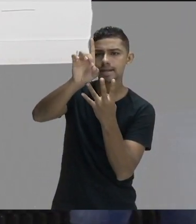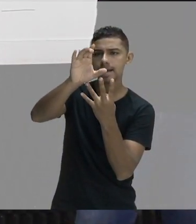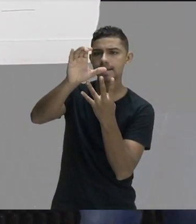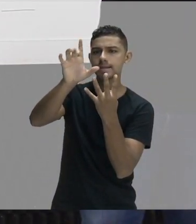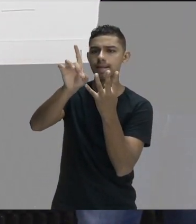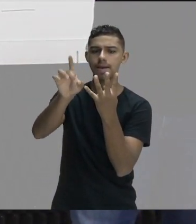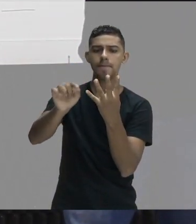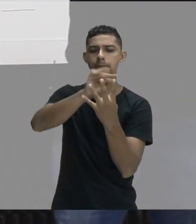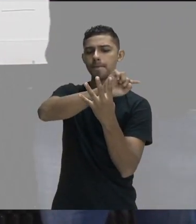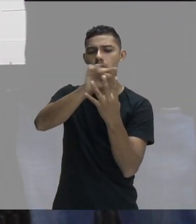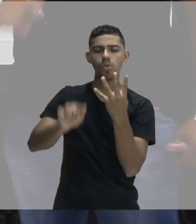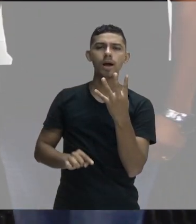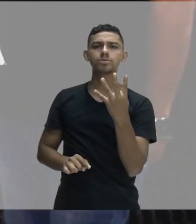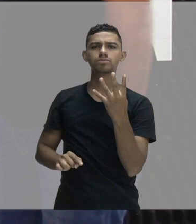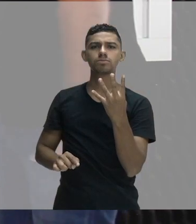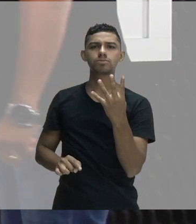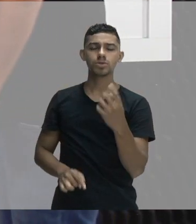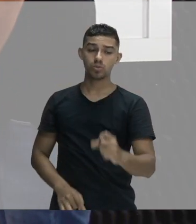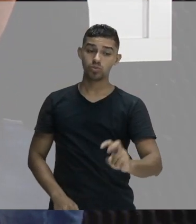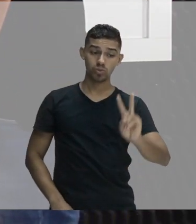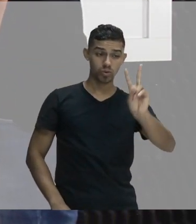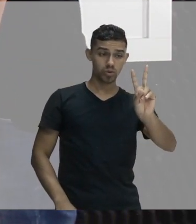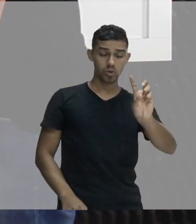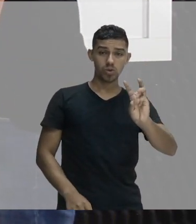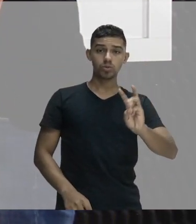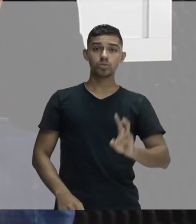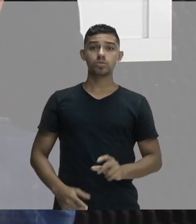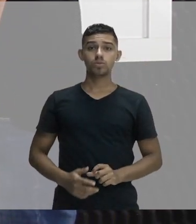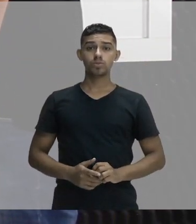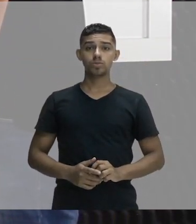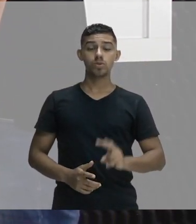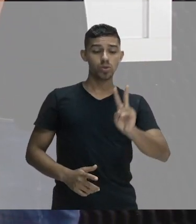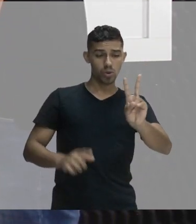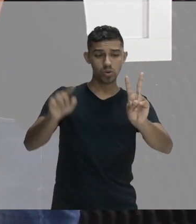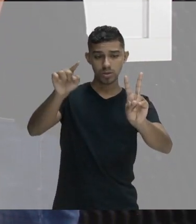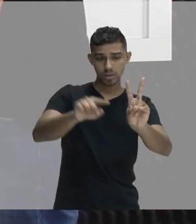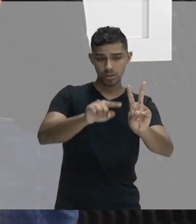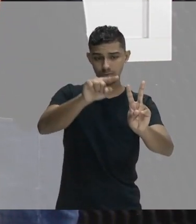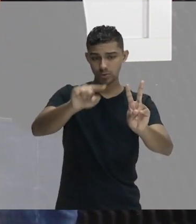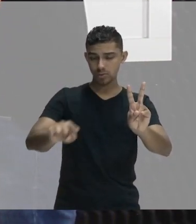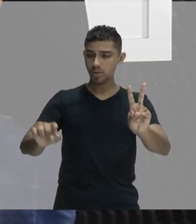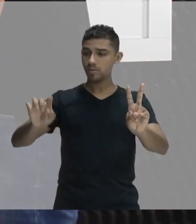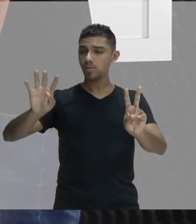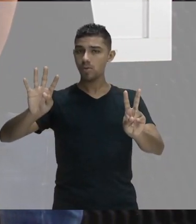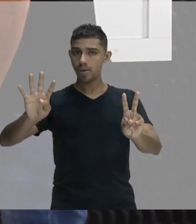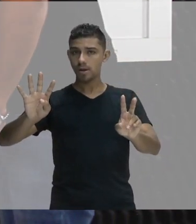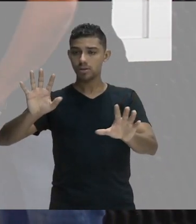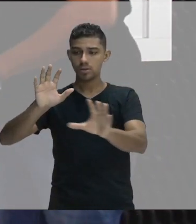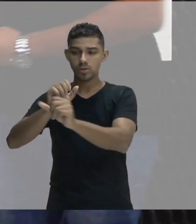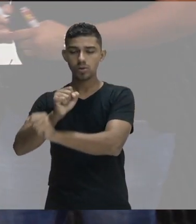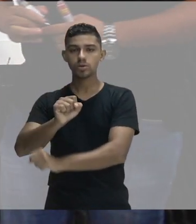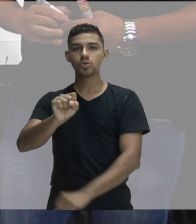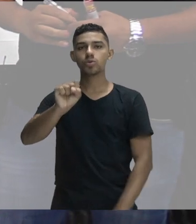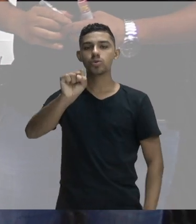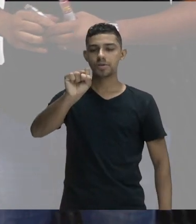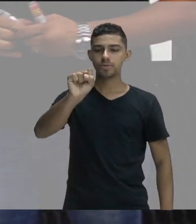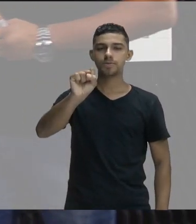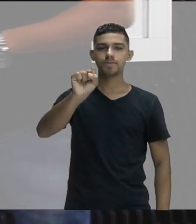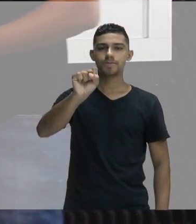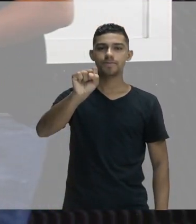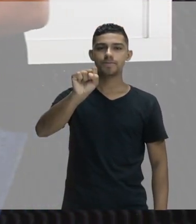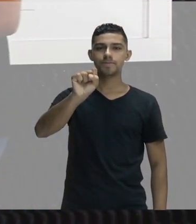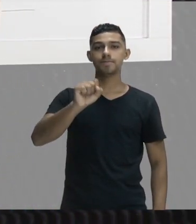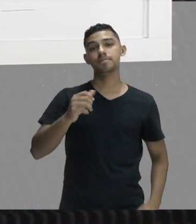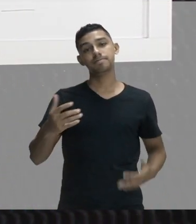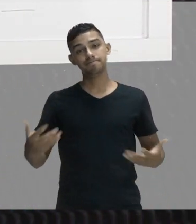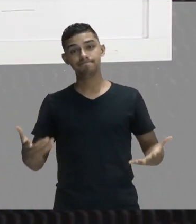São 4 possibilidades. Então, multiplicado por 4, que você vai encontrar o mesmo 8.